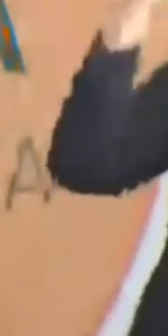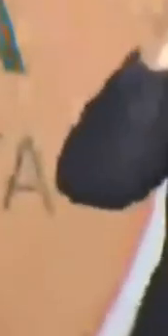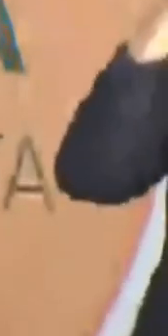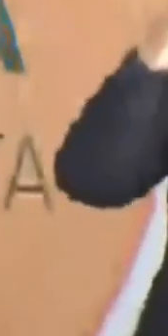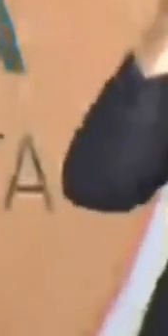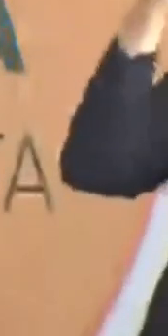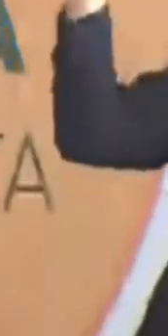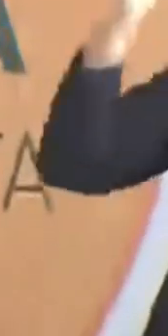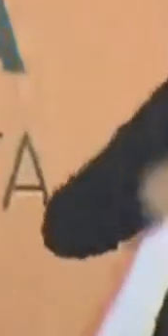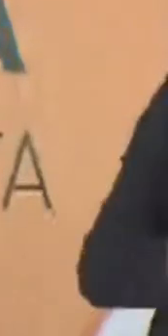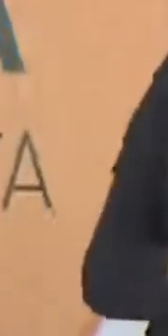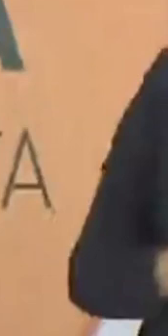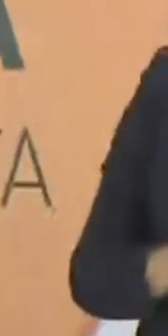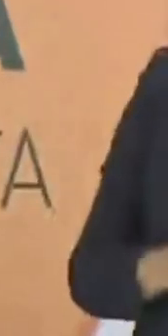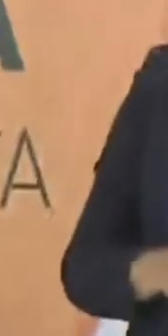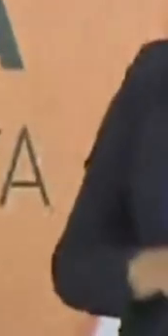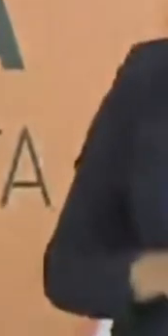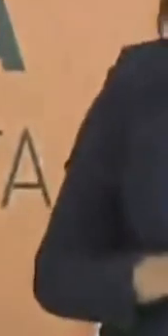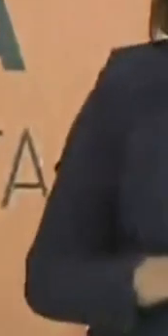nosso Ceará.